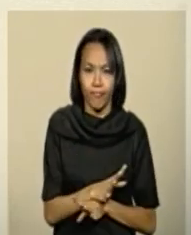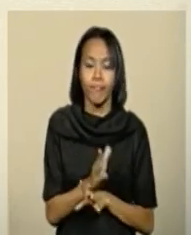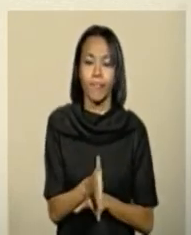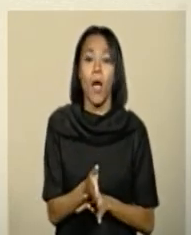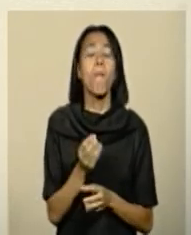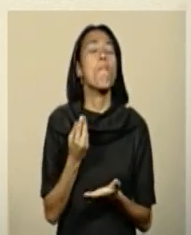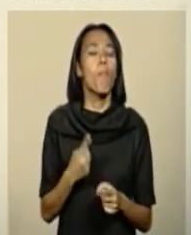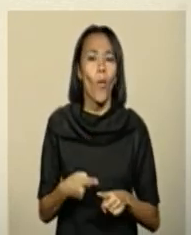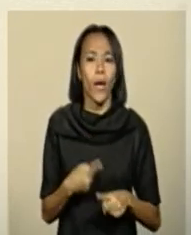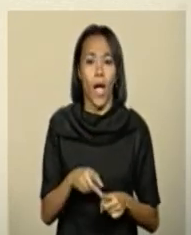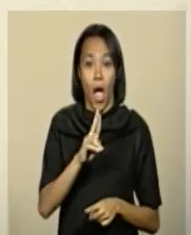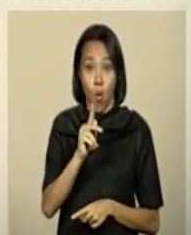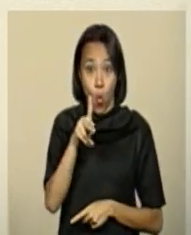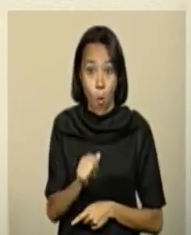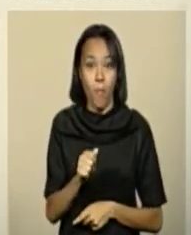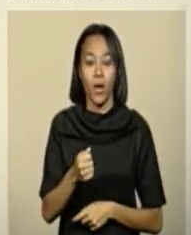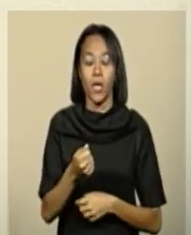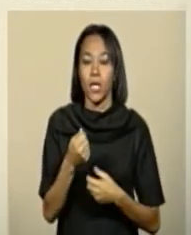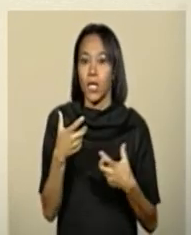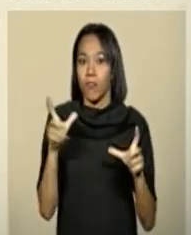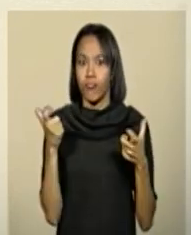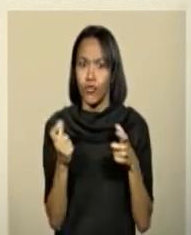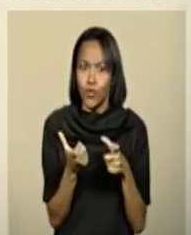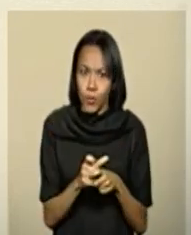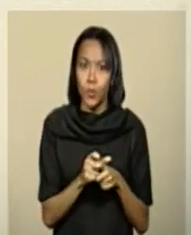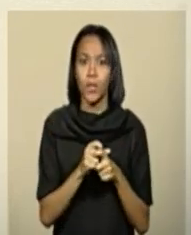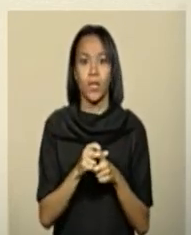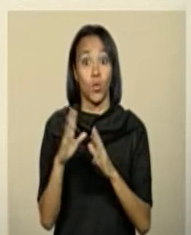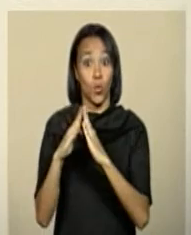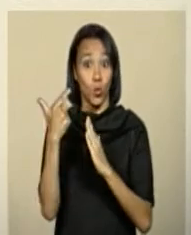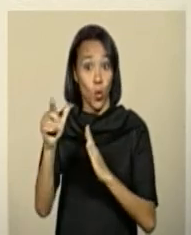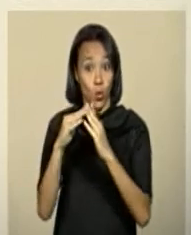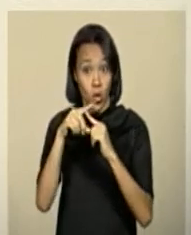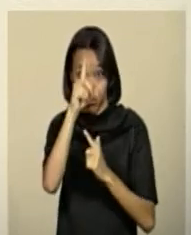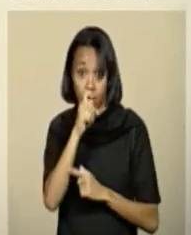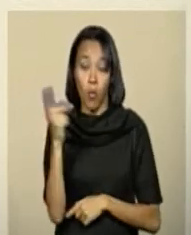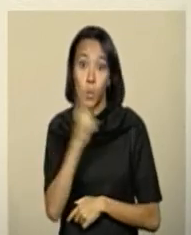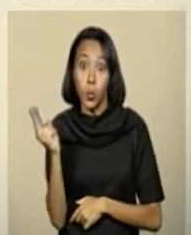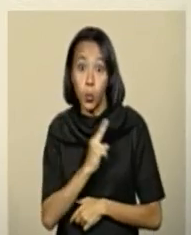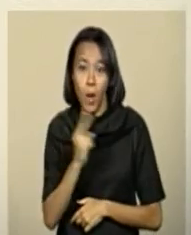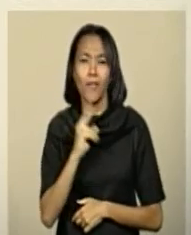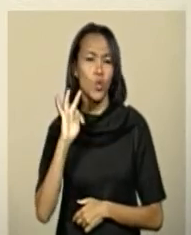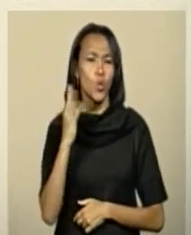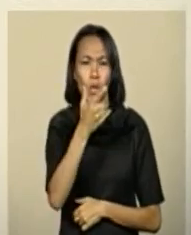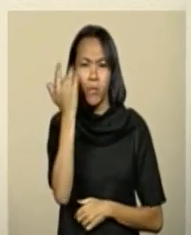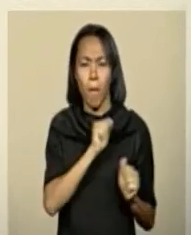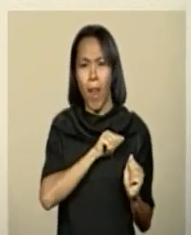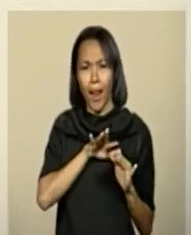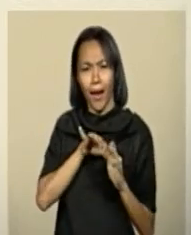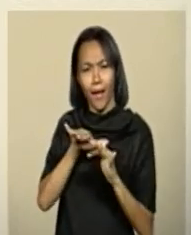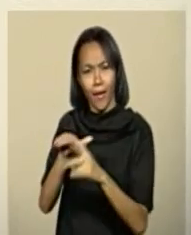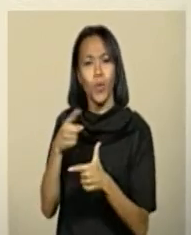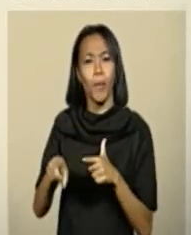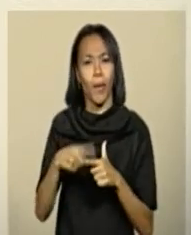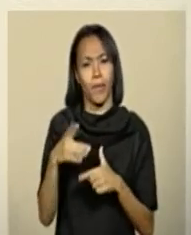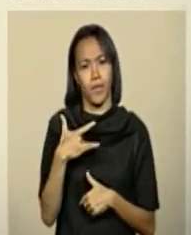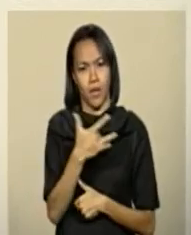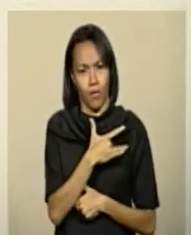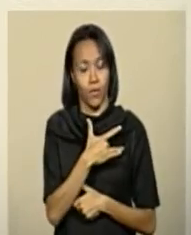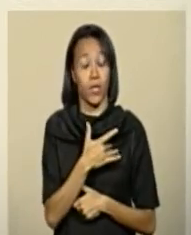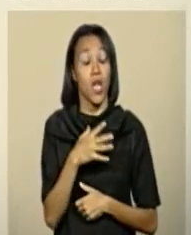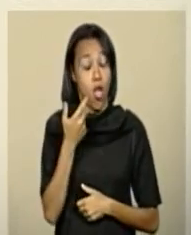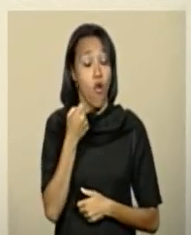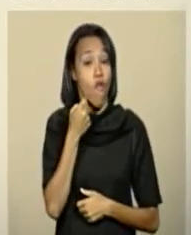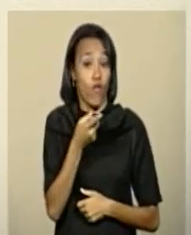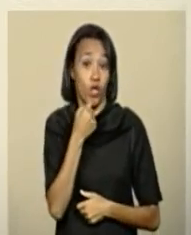quê? Porque a UPA desafoga a emergência dos hospitais, que é para onde todo mundo vai quando tem um problema de saúde.